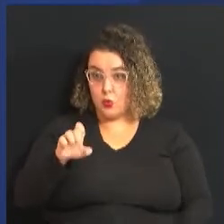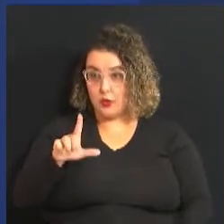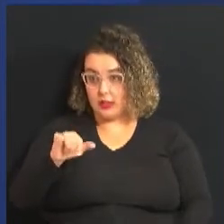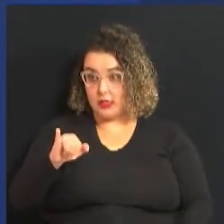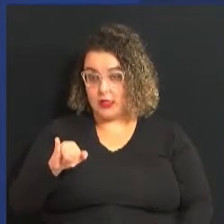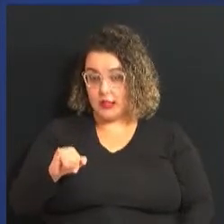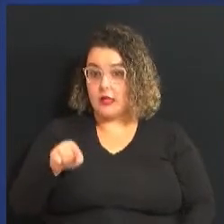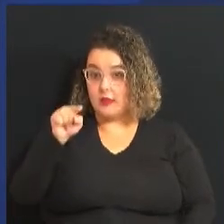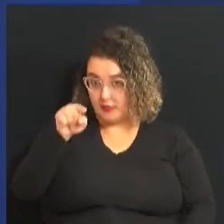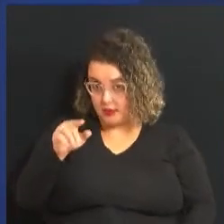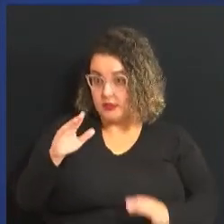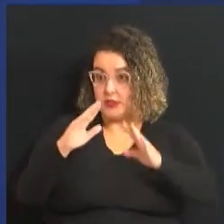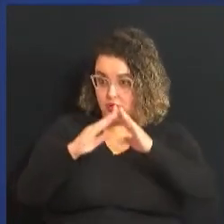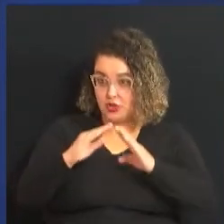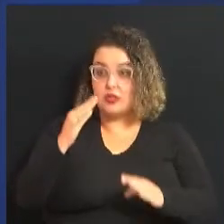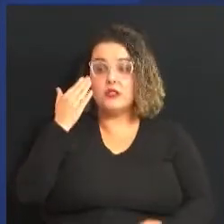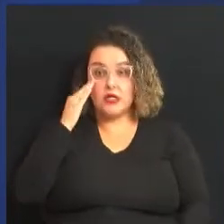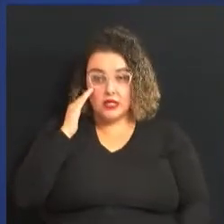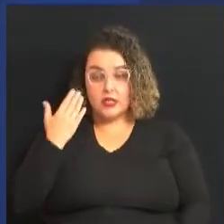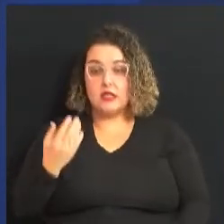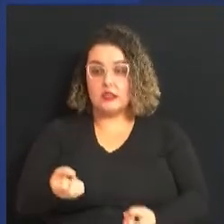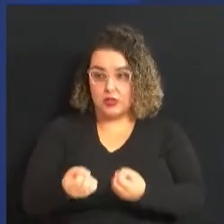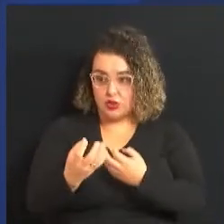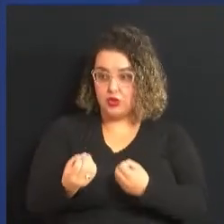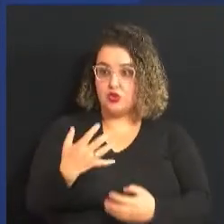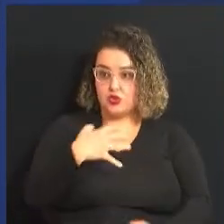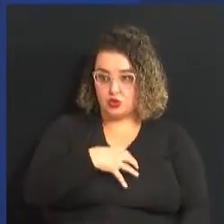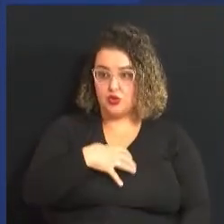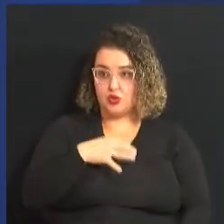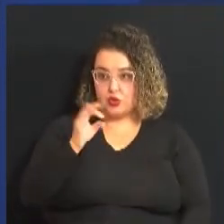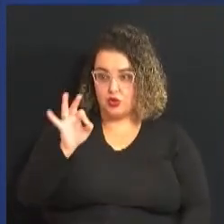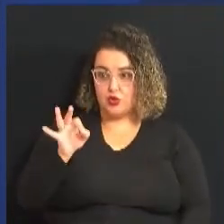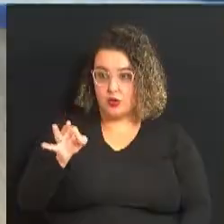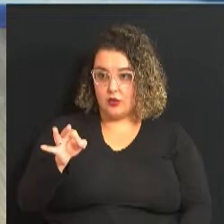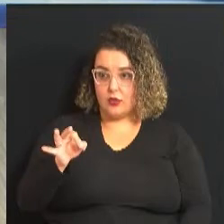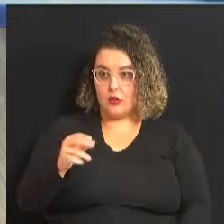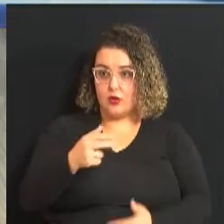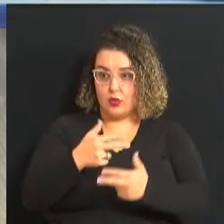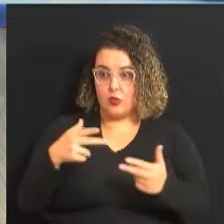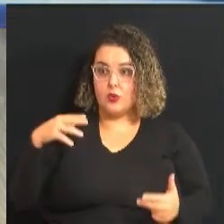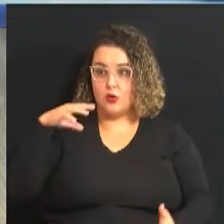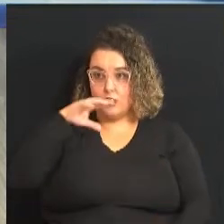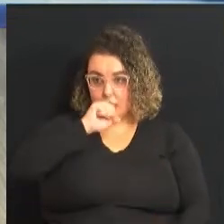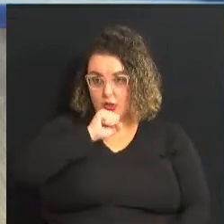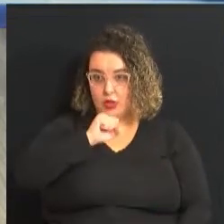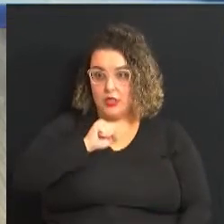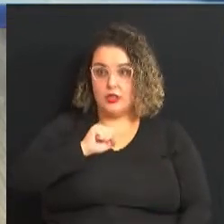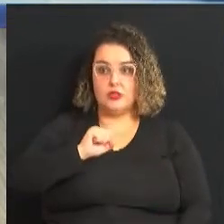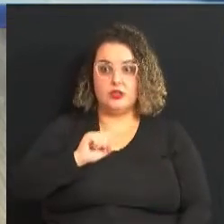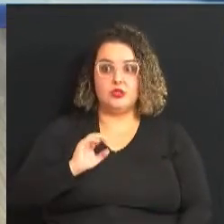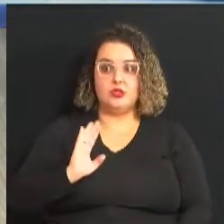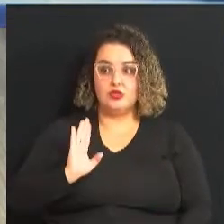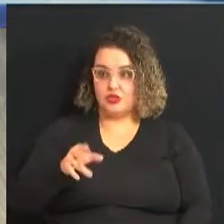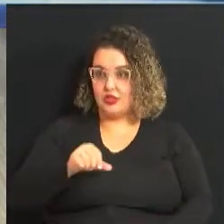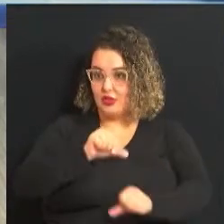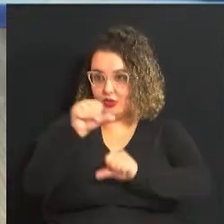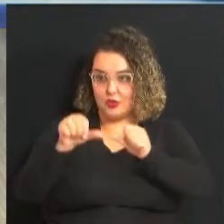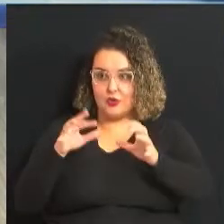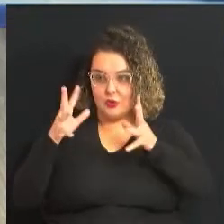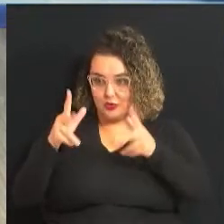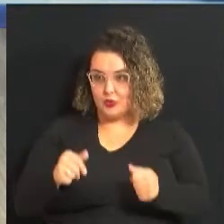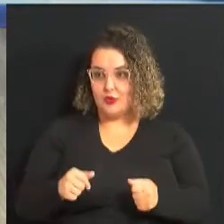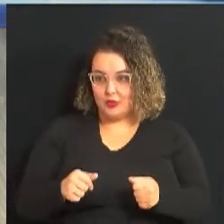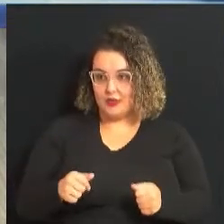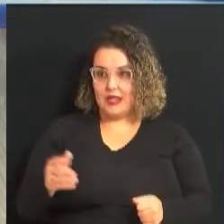de casa entendam a informação de maneira bem correta. Foi coisa rápida, a nossa equipe já trocou tudo aqui, já agilizou